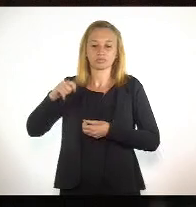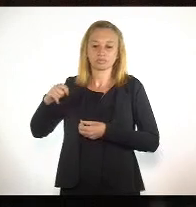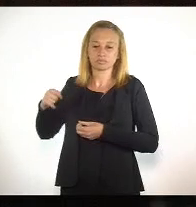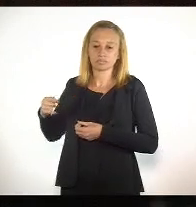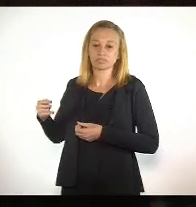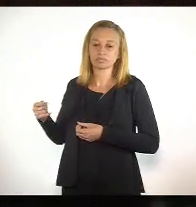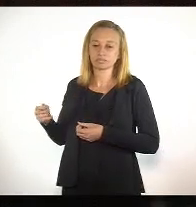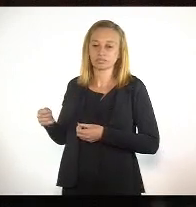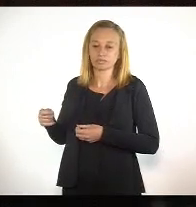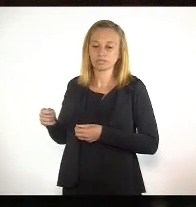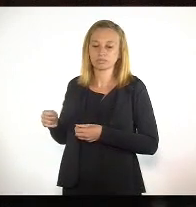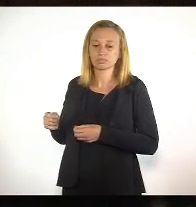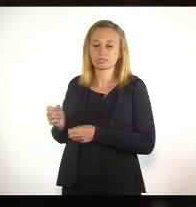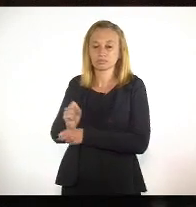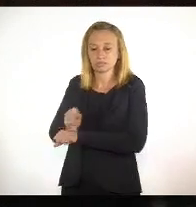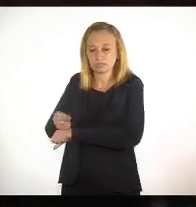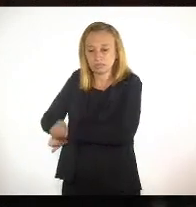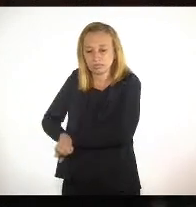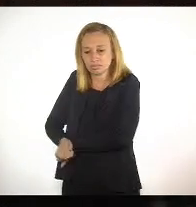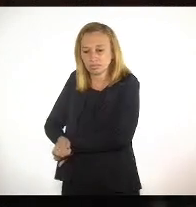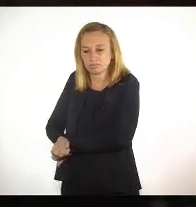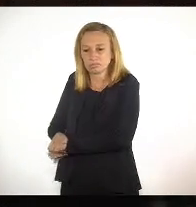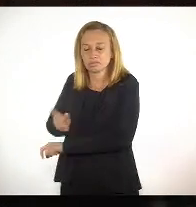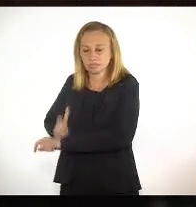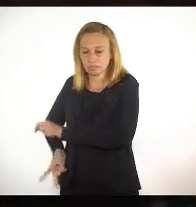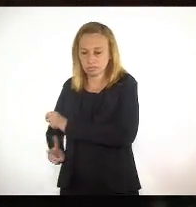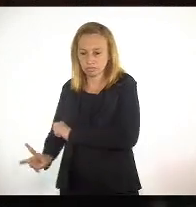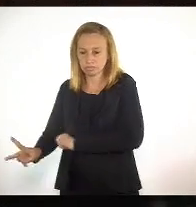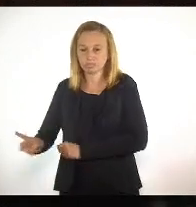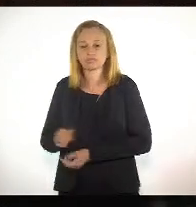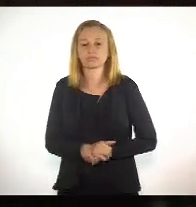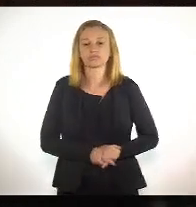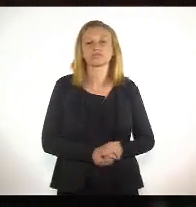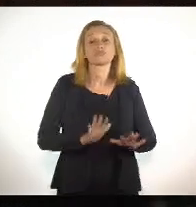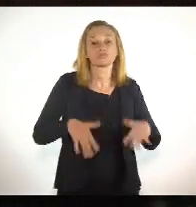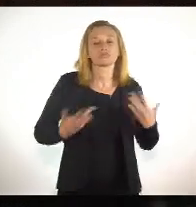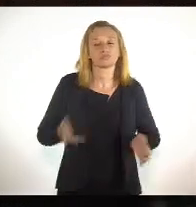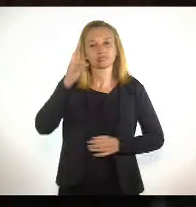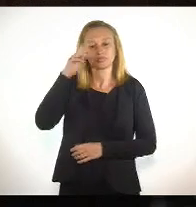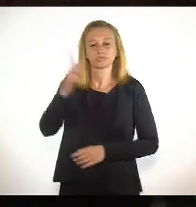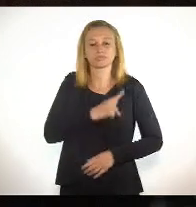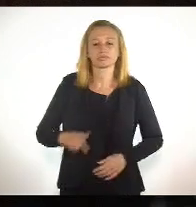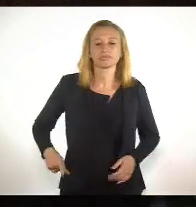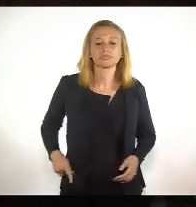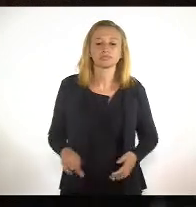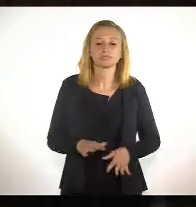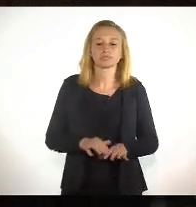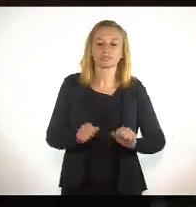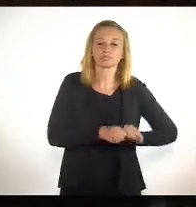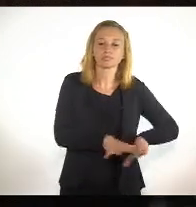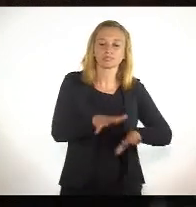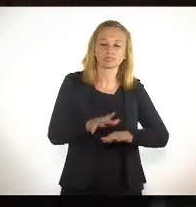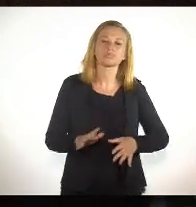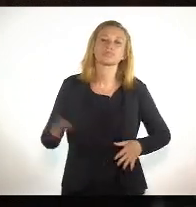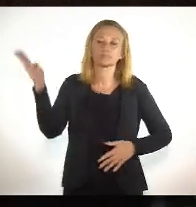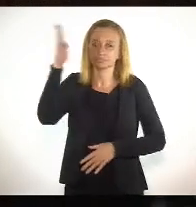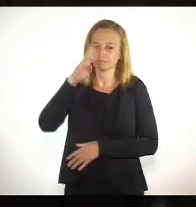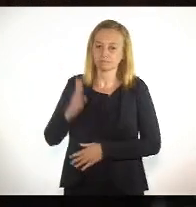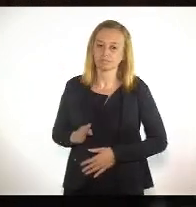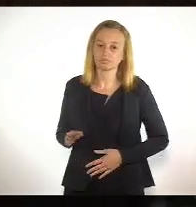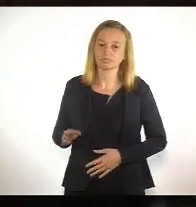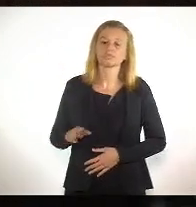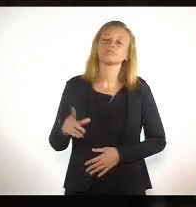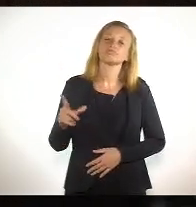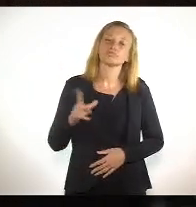não queriam voltar para os cuidados do seu senhor. Então, senhora presidente, o Exército Brasileiro tem